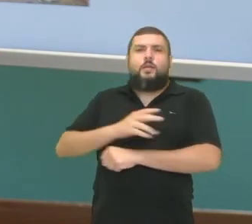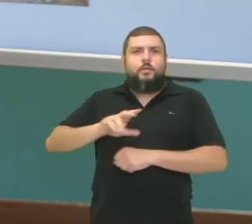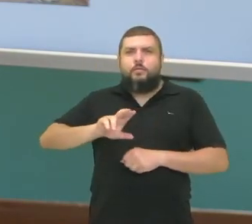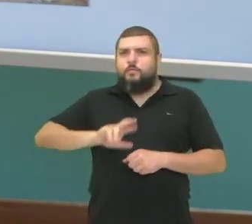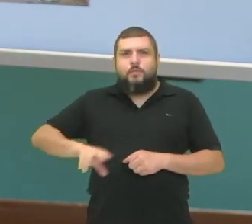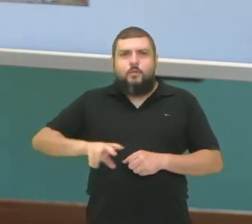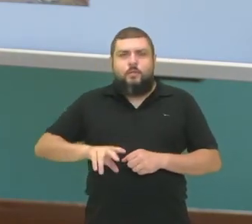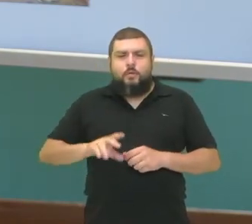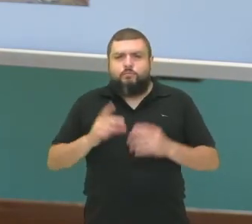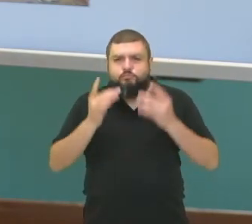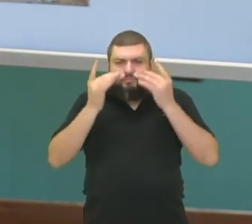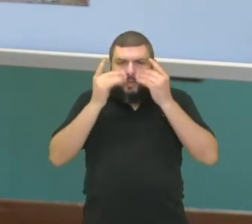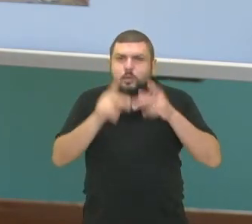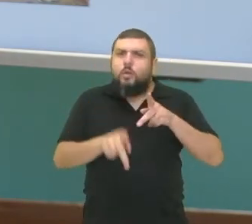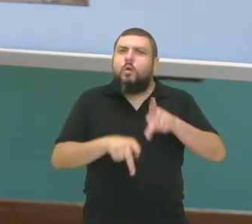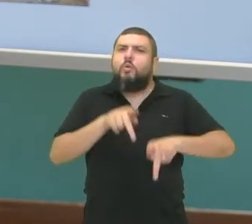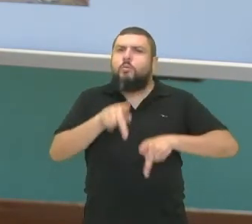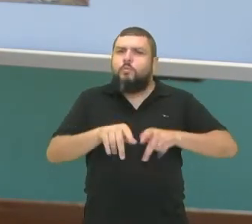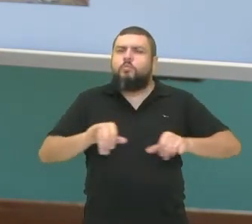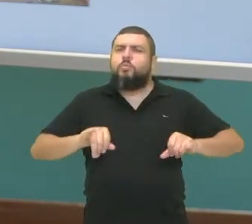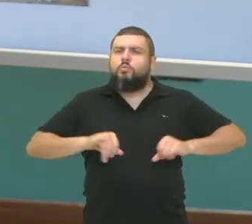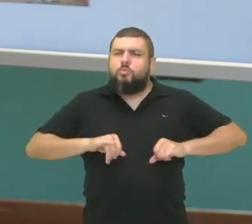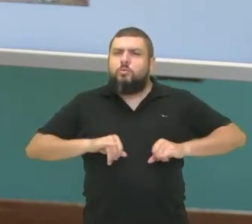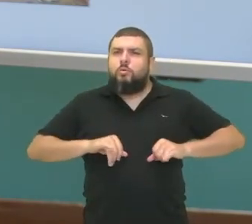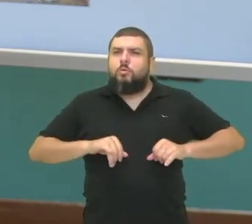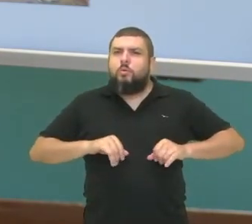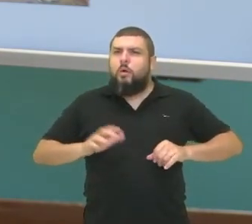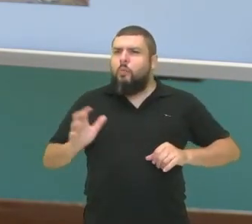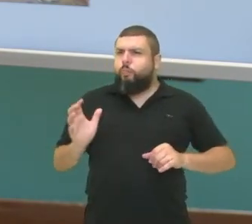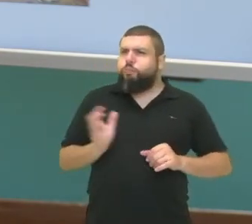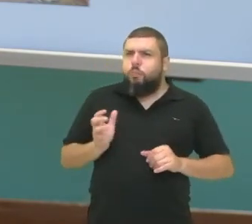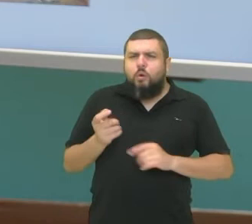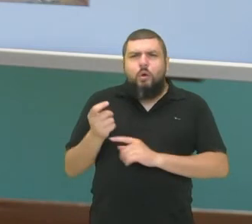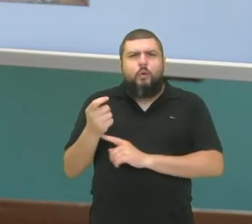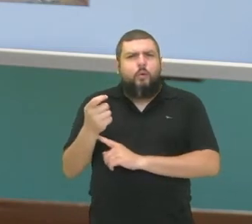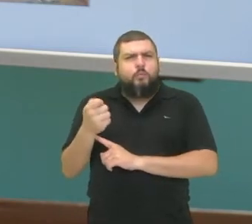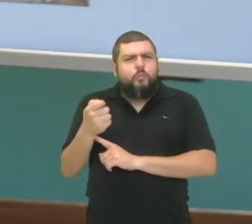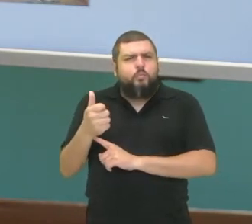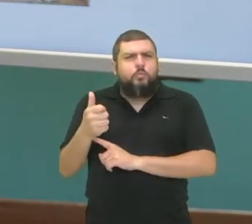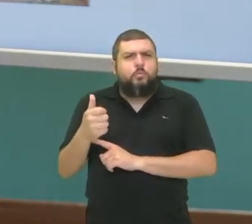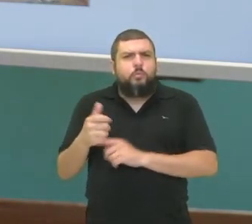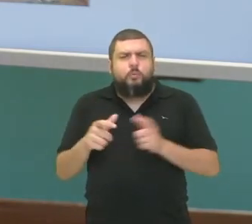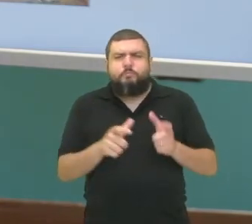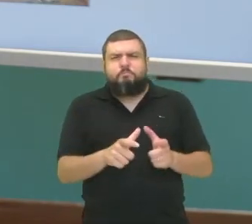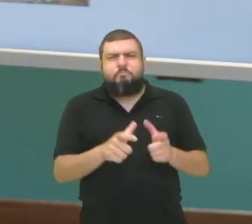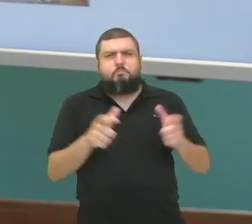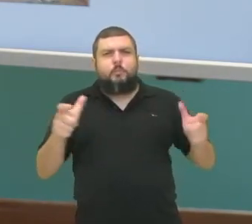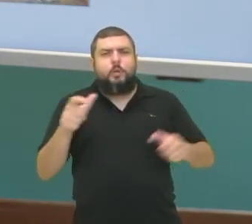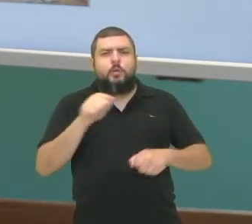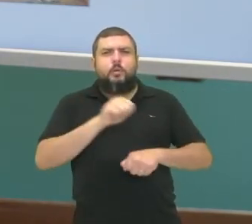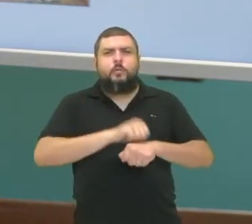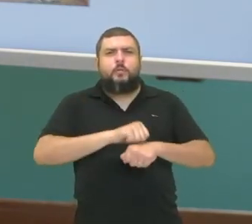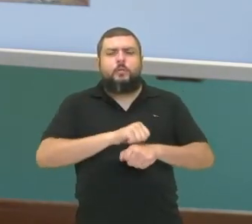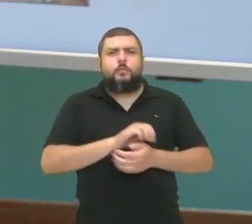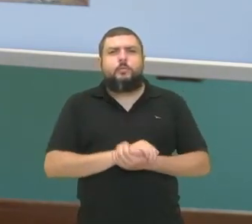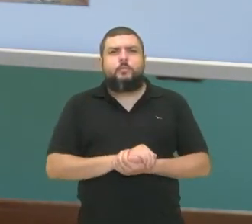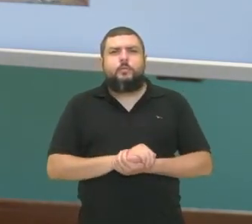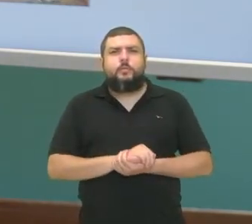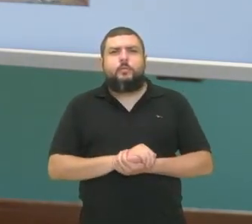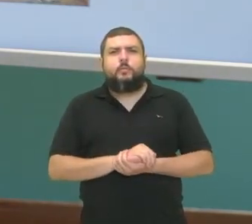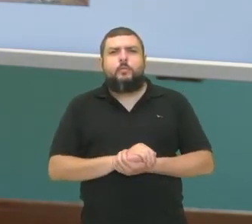muito cruel e que o poder fica na mão de poucos e as riquezas ficam na mão de poucos. Então, por exemplo, os ingleses